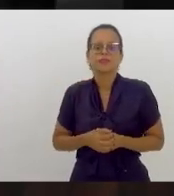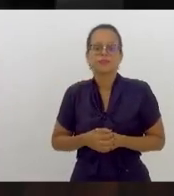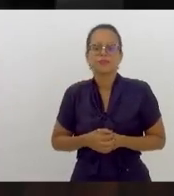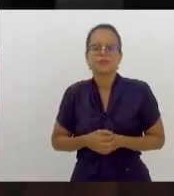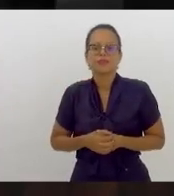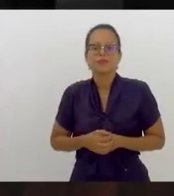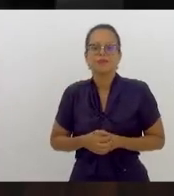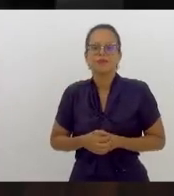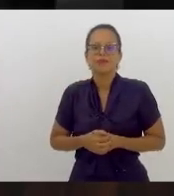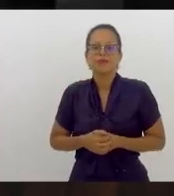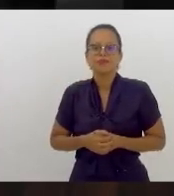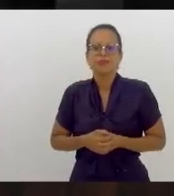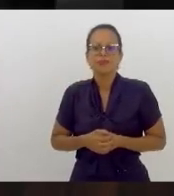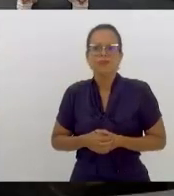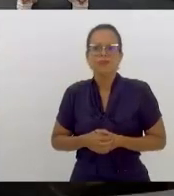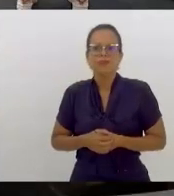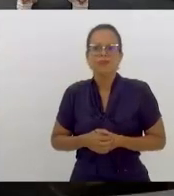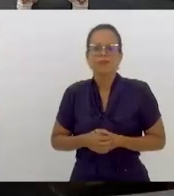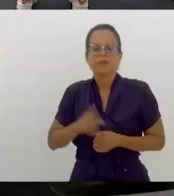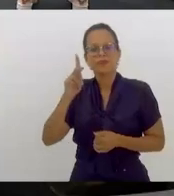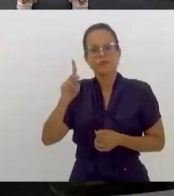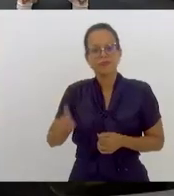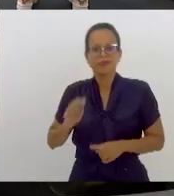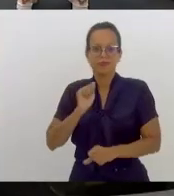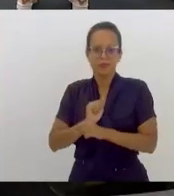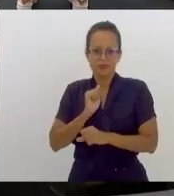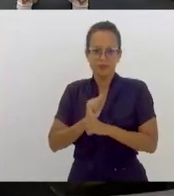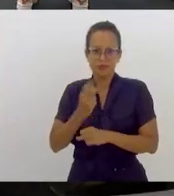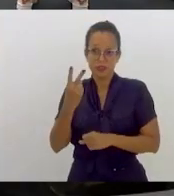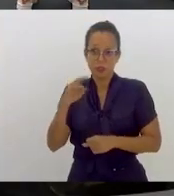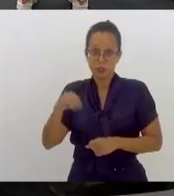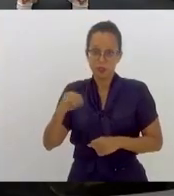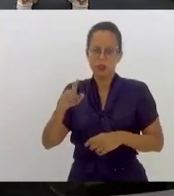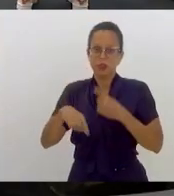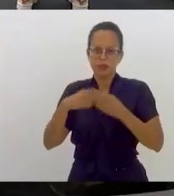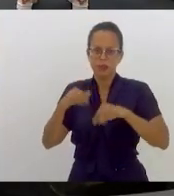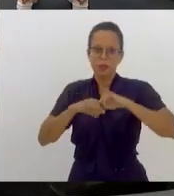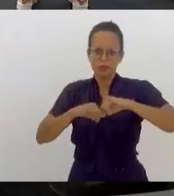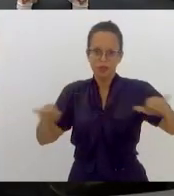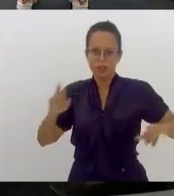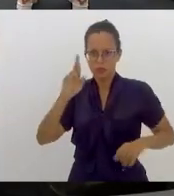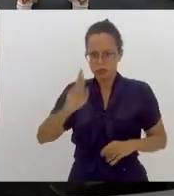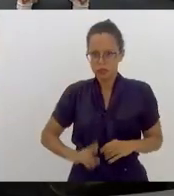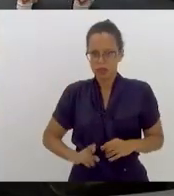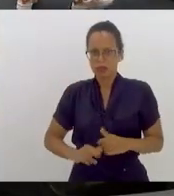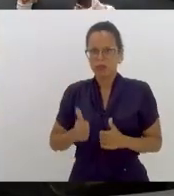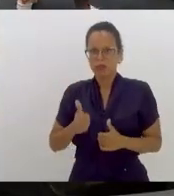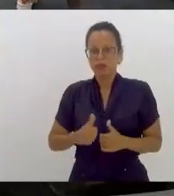A presidência vai esperar 2 minutos e vai proclamar o resultado.